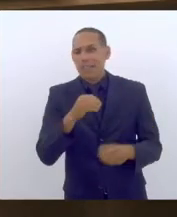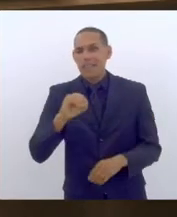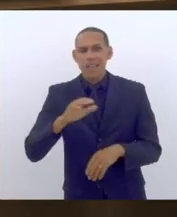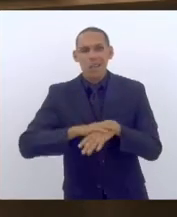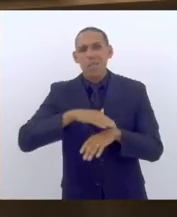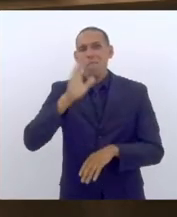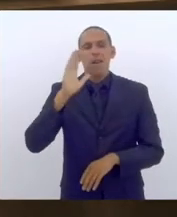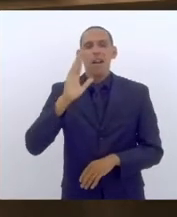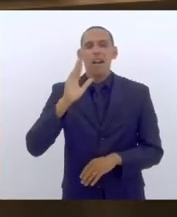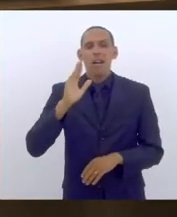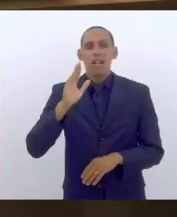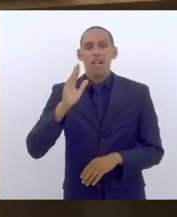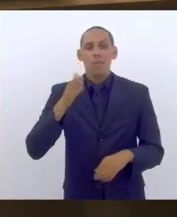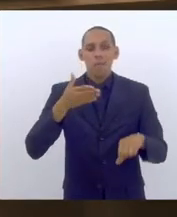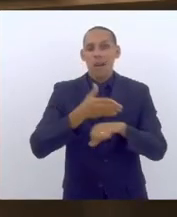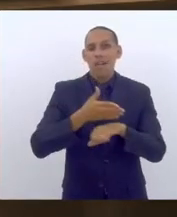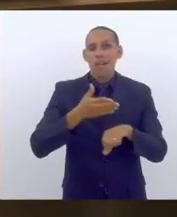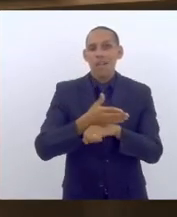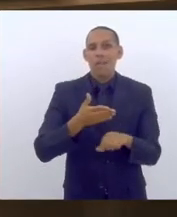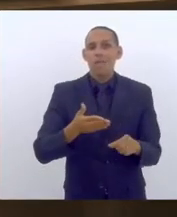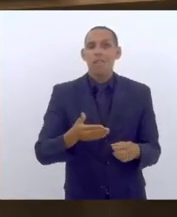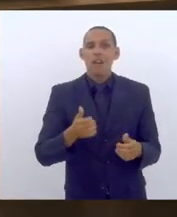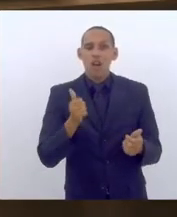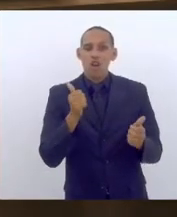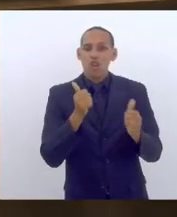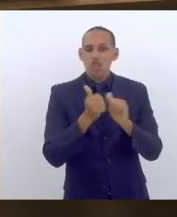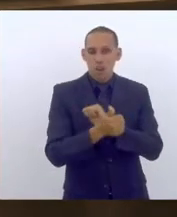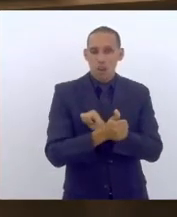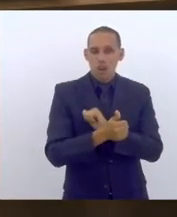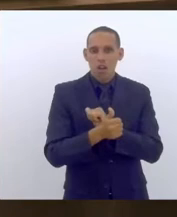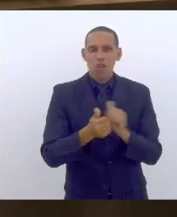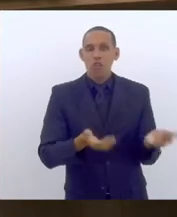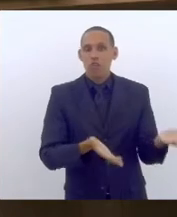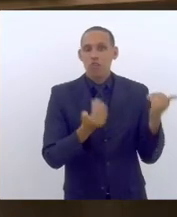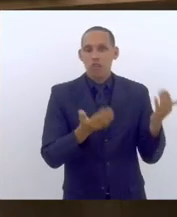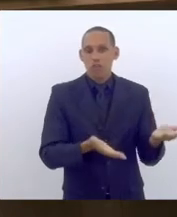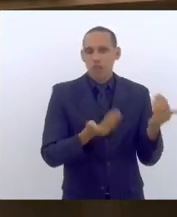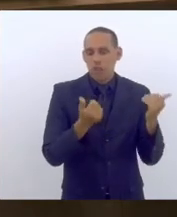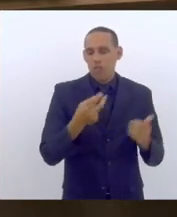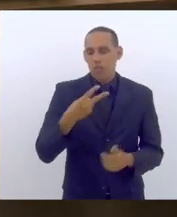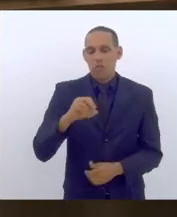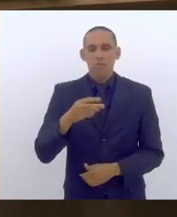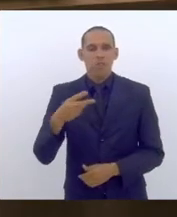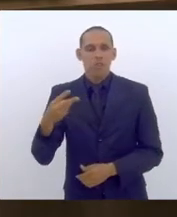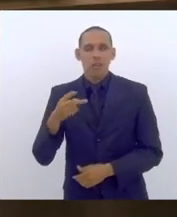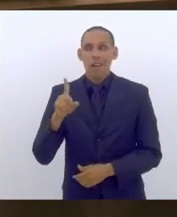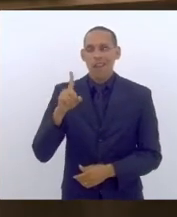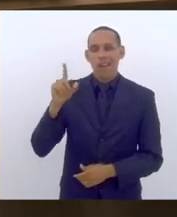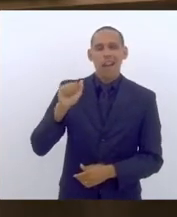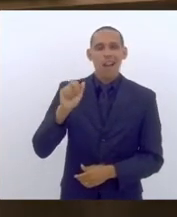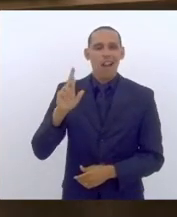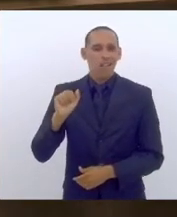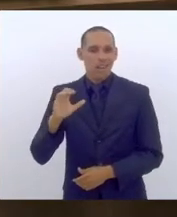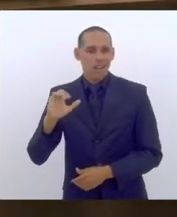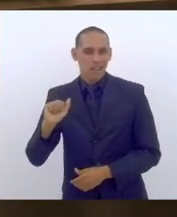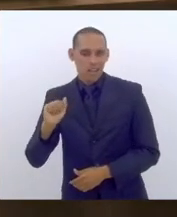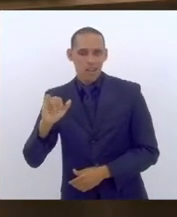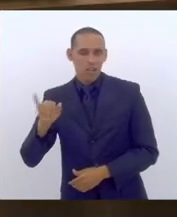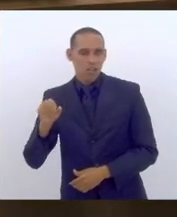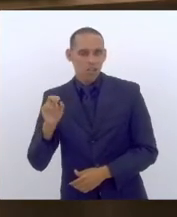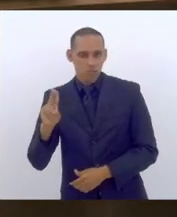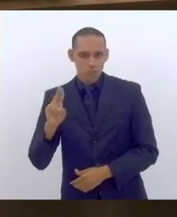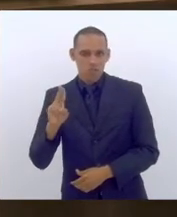participar dos jogos da Juventude 2022 em Aracaju a gente tem visto no estado do Rio de Janeiro tanto descaso